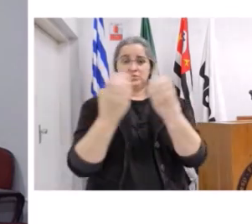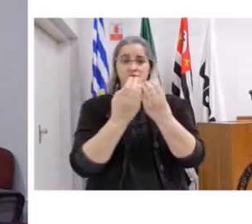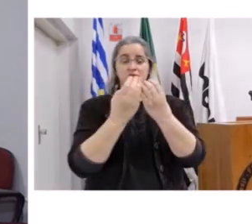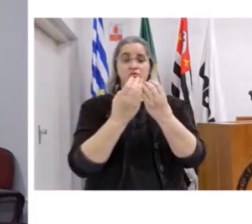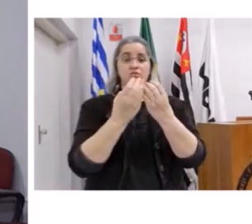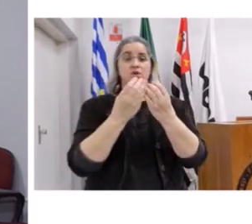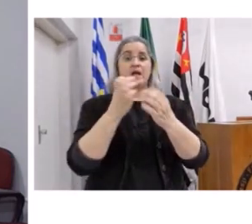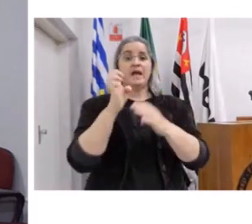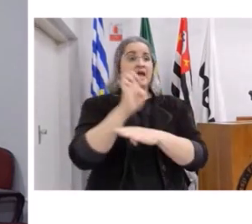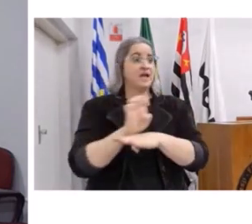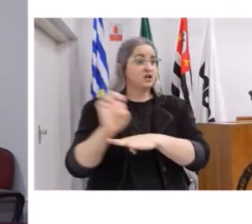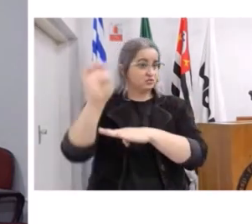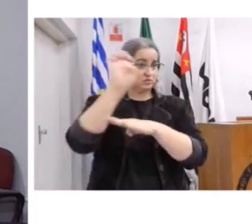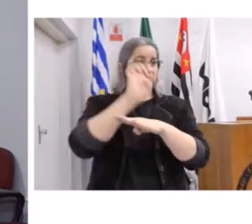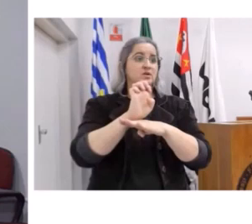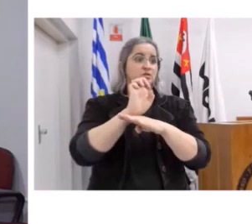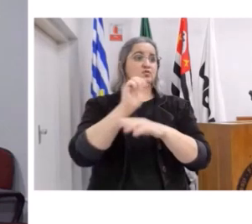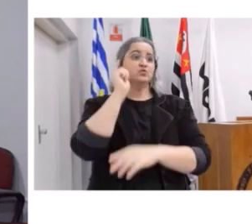também foi